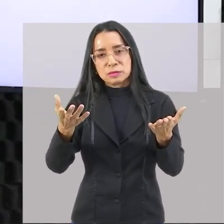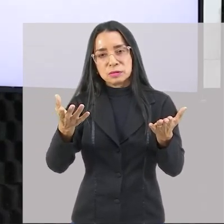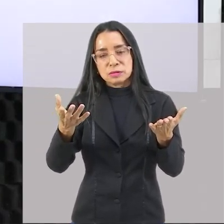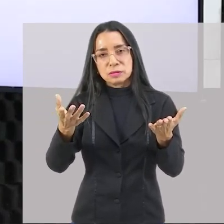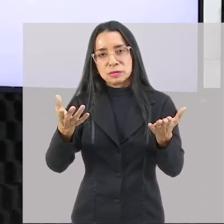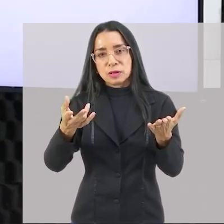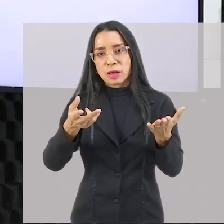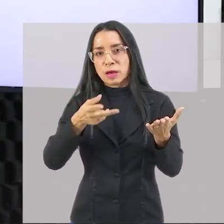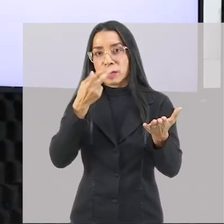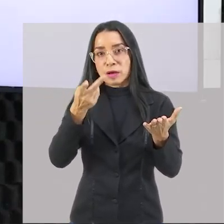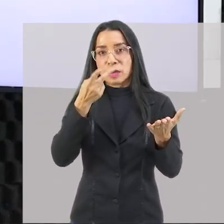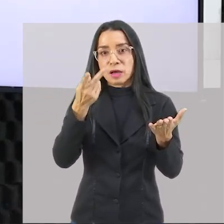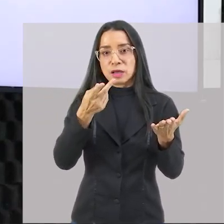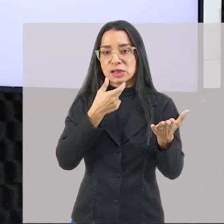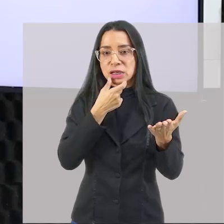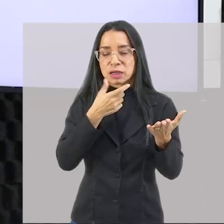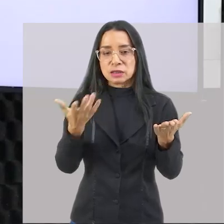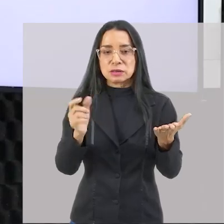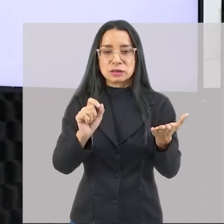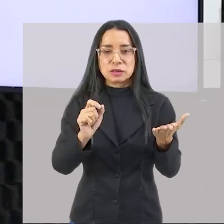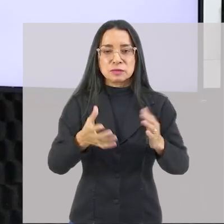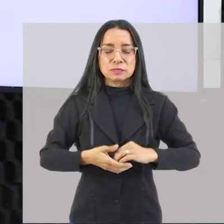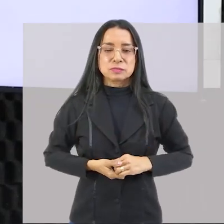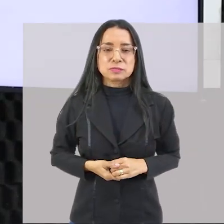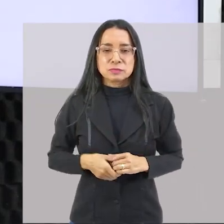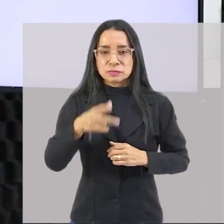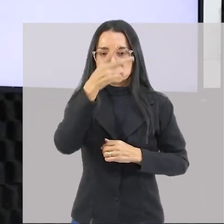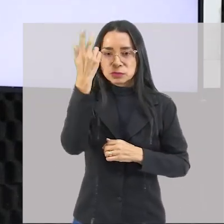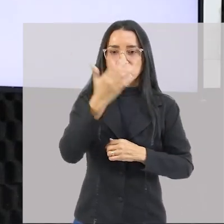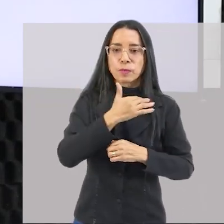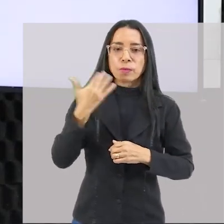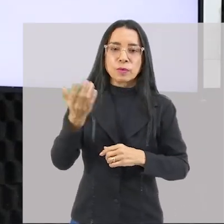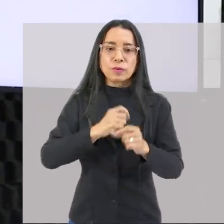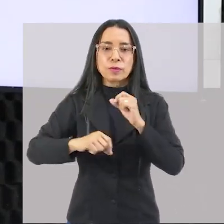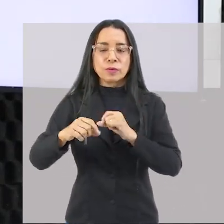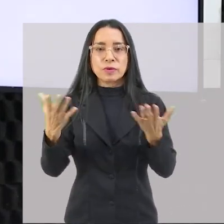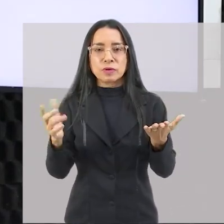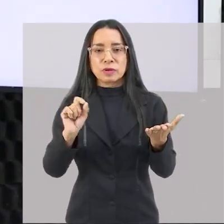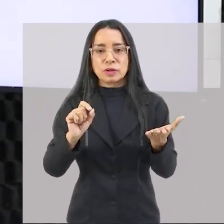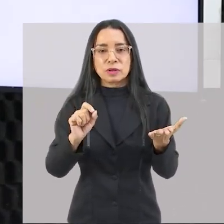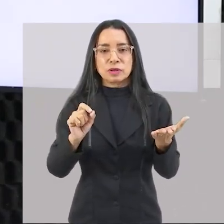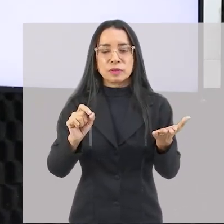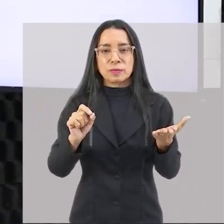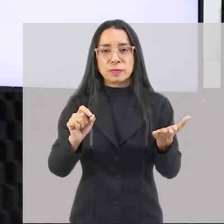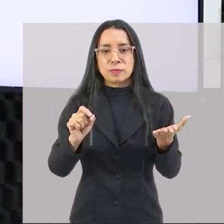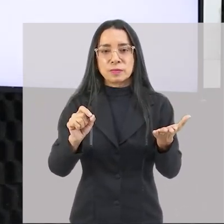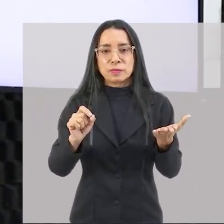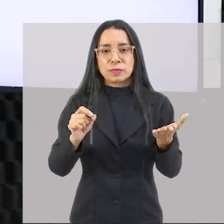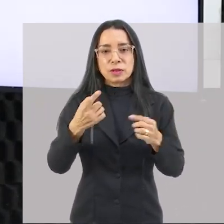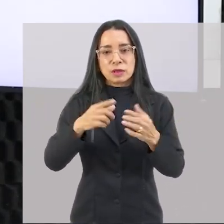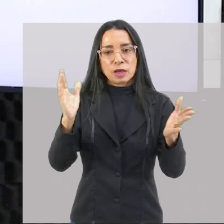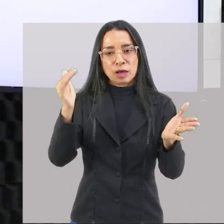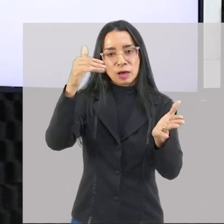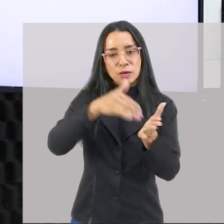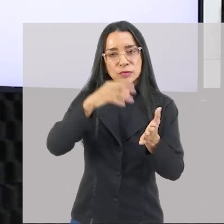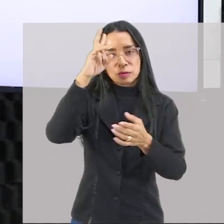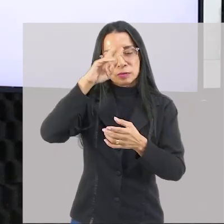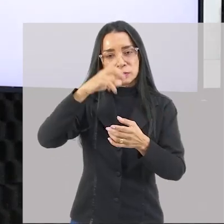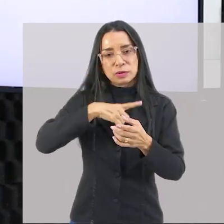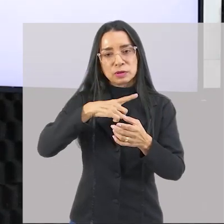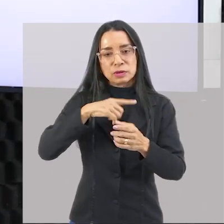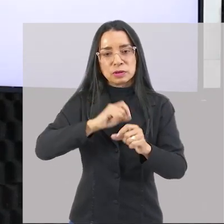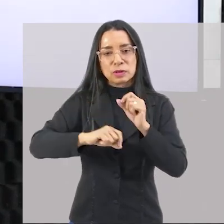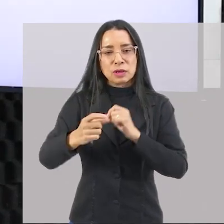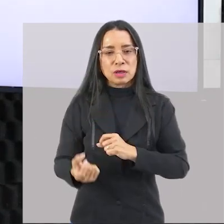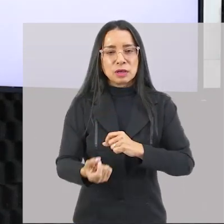post-mortem, não sei, enfim. A pessoa morria, colocava o morto lá para fazer uma fotografia, porque era a última lembrança que se tinha dele.